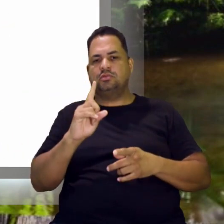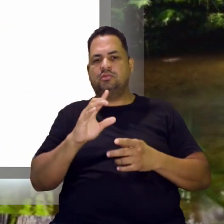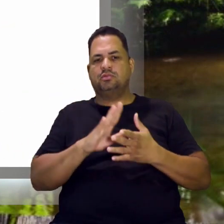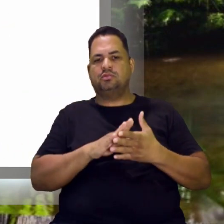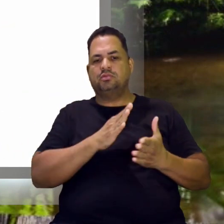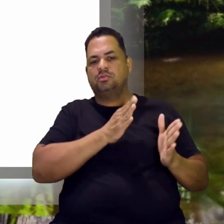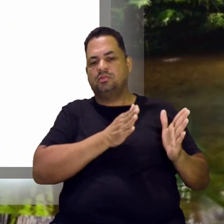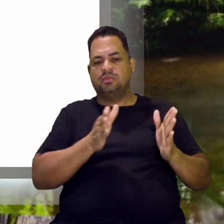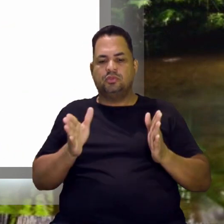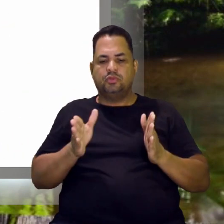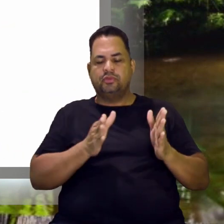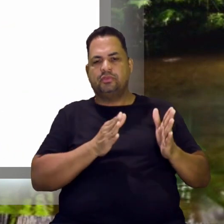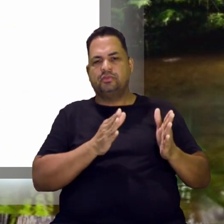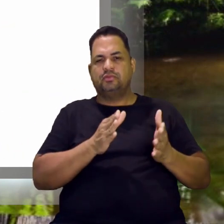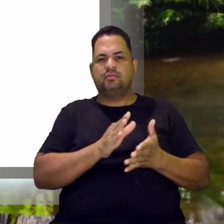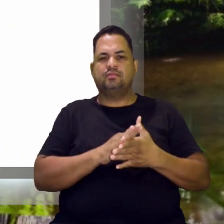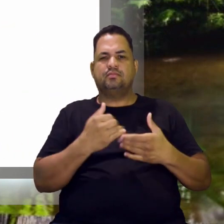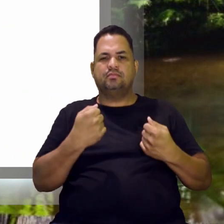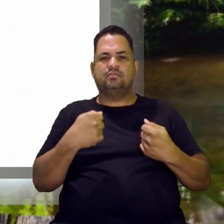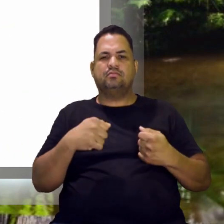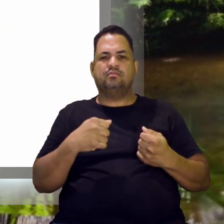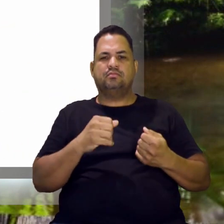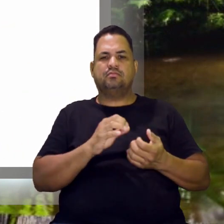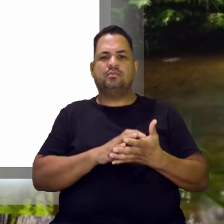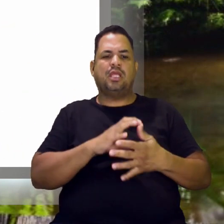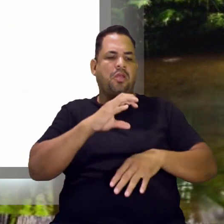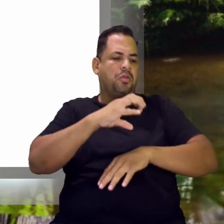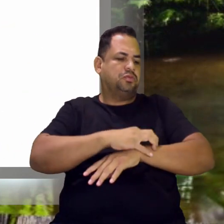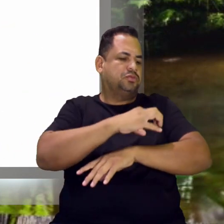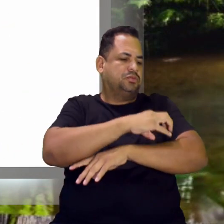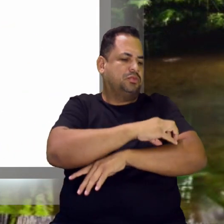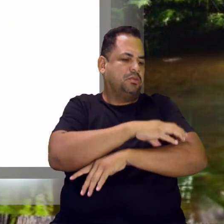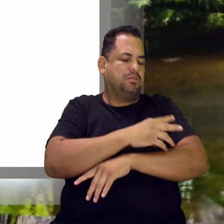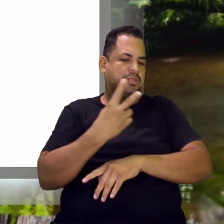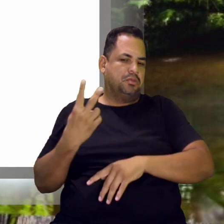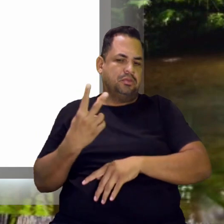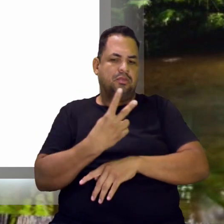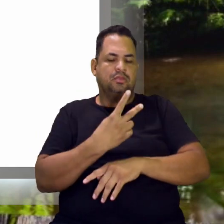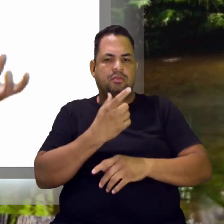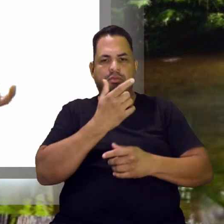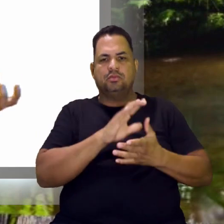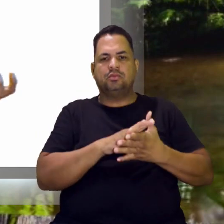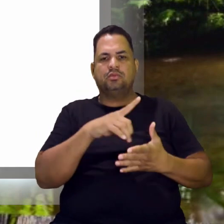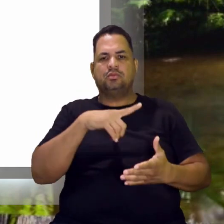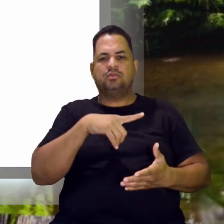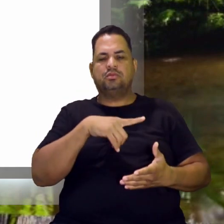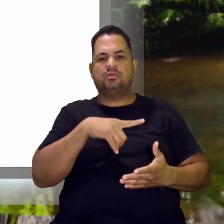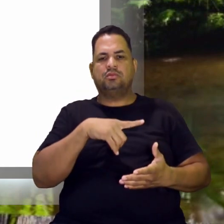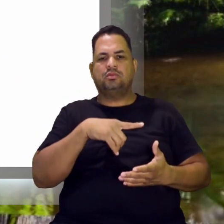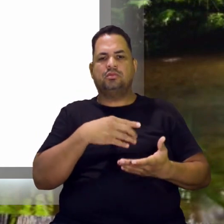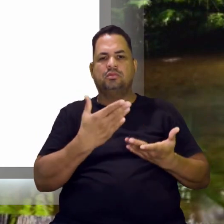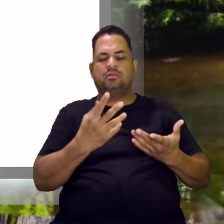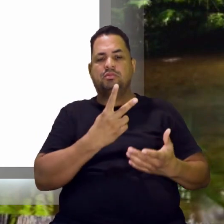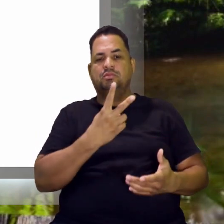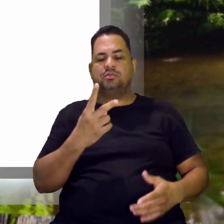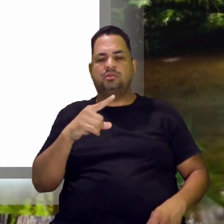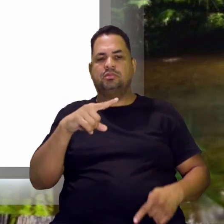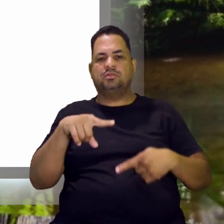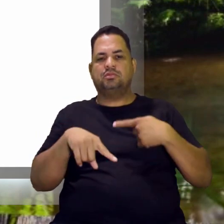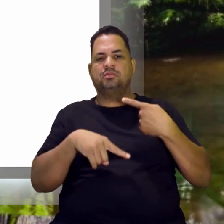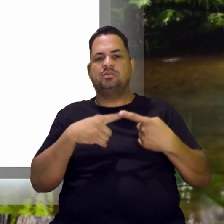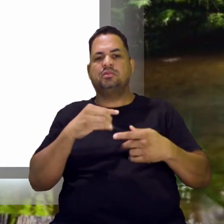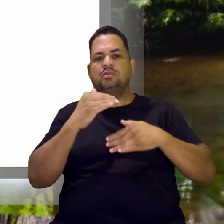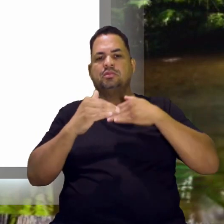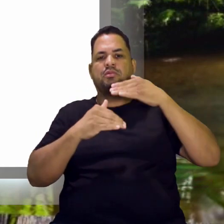a fase terrestre, né? Você pode perguntar, mas e o sapo que vive na água? Né? Ele tem uma fase de respiração branquial, mas depois ele